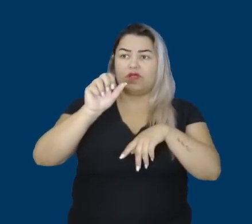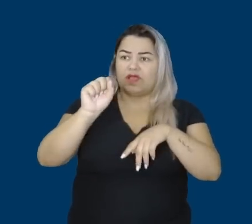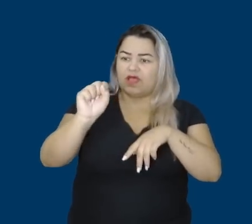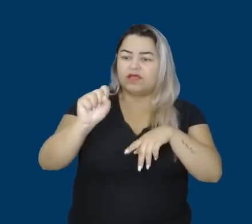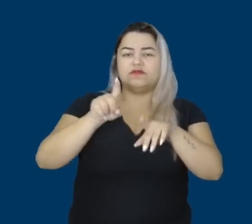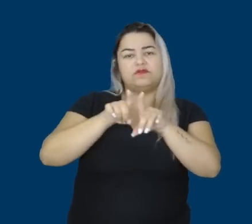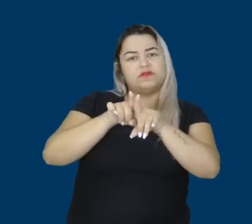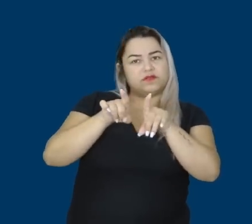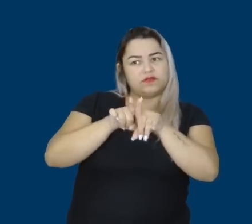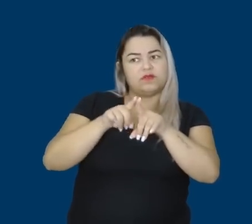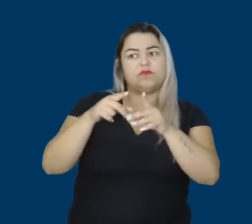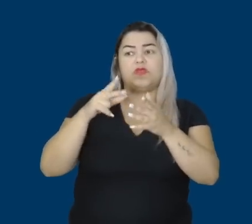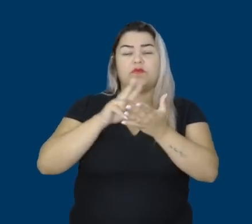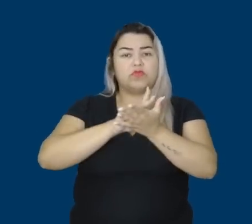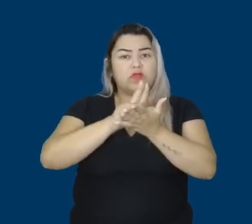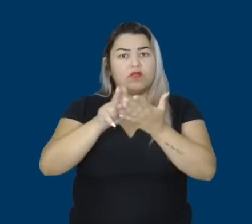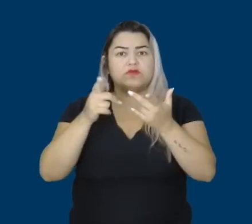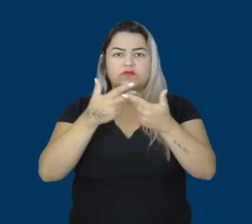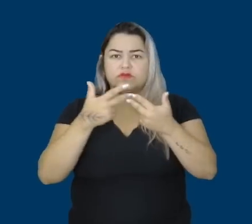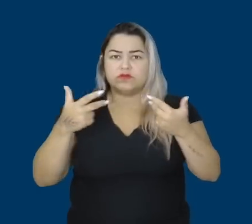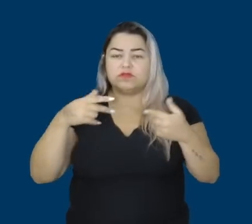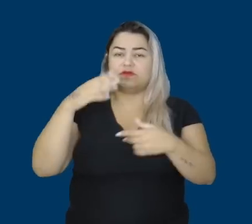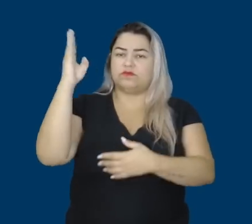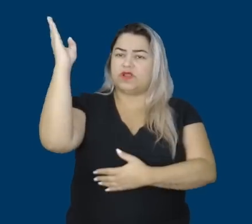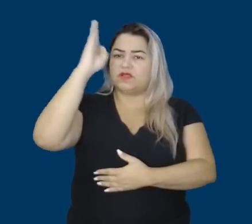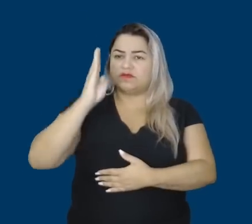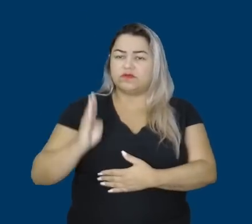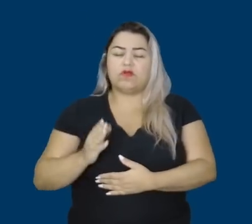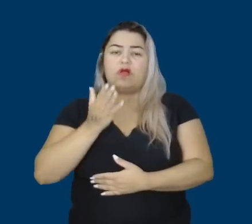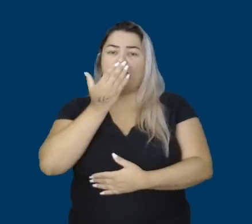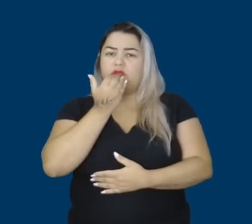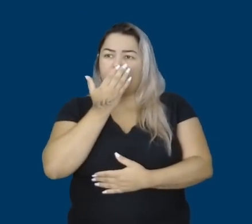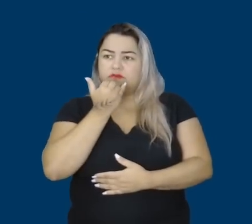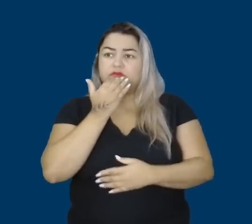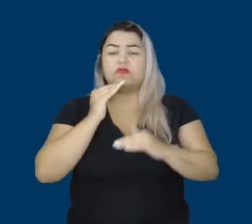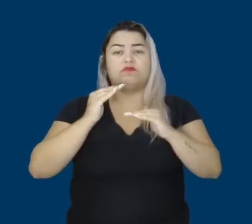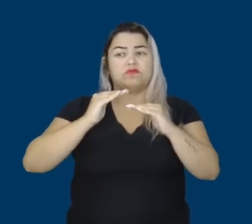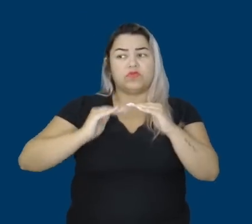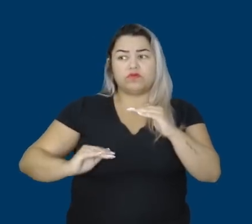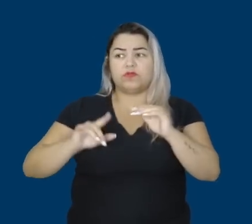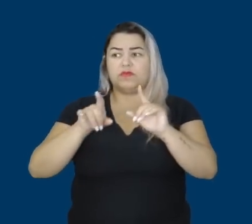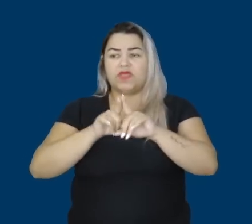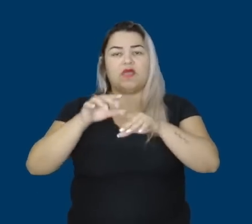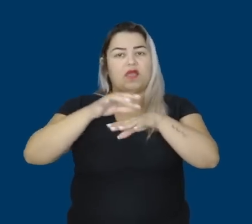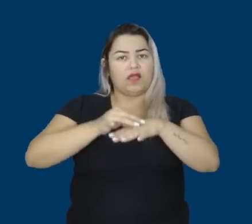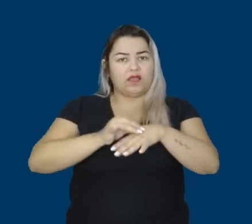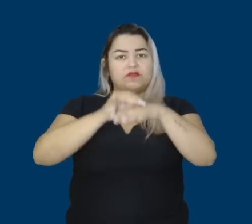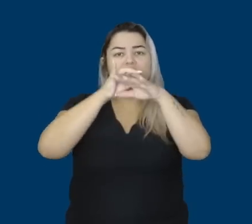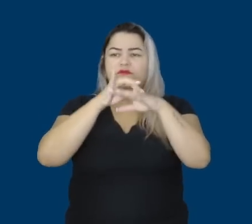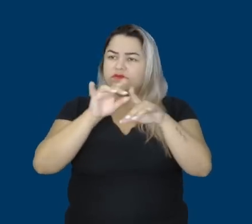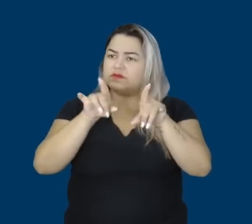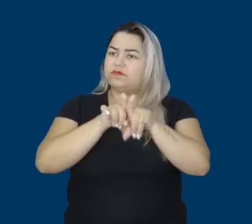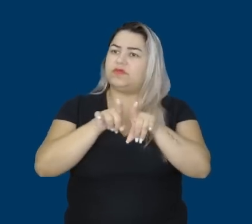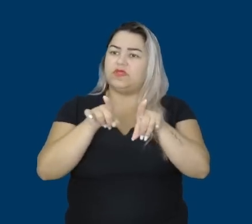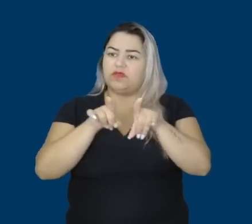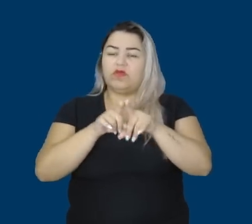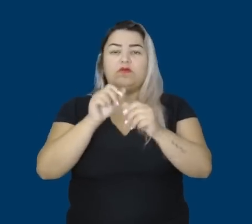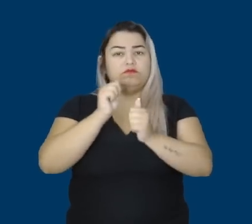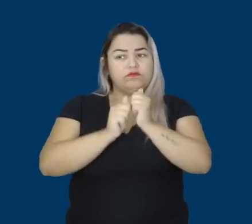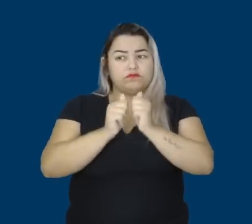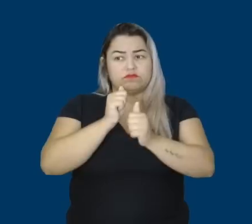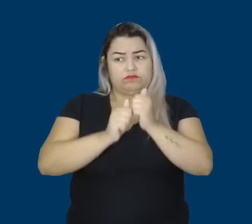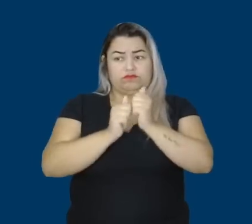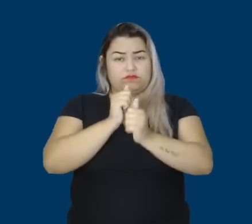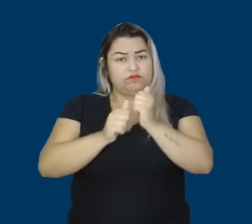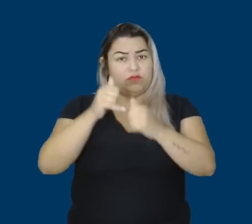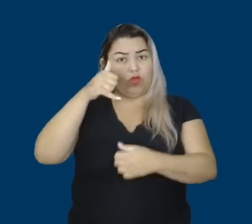vai acontecer em muitas outras coisas aqui nesse Brasil. Os alimentos estão baixando, a carne baixou, sabe? O arroz baixou, o óleo